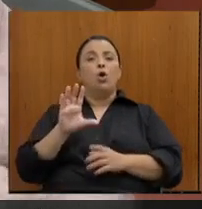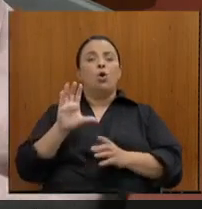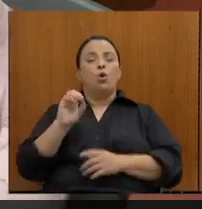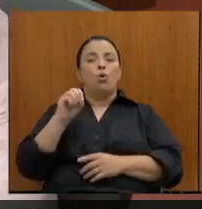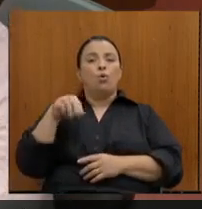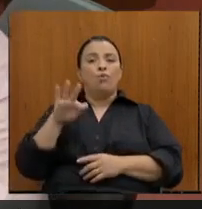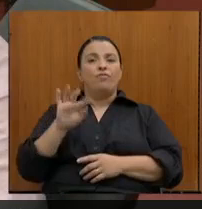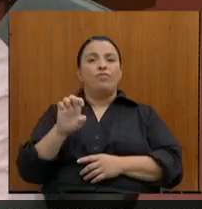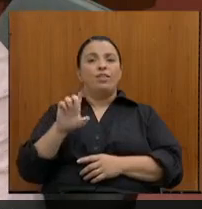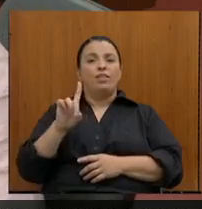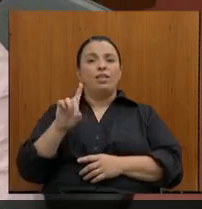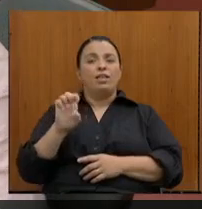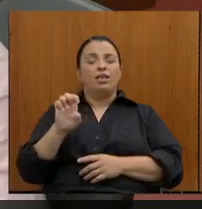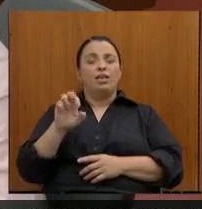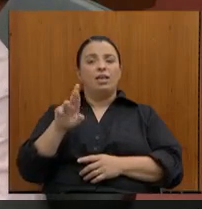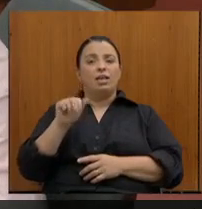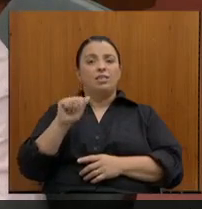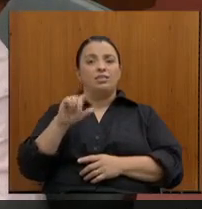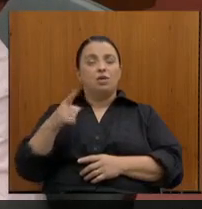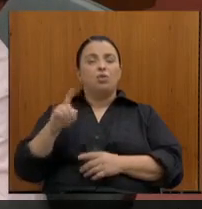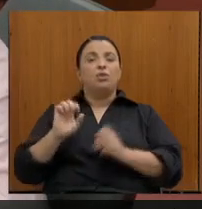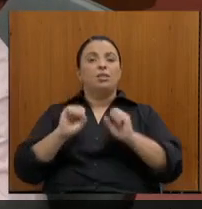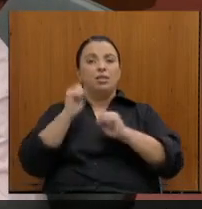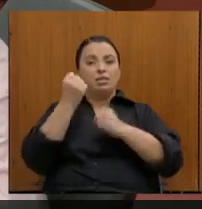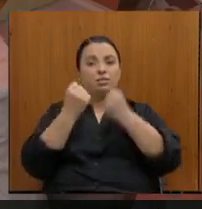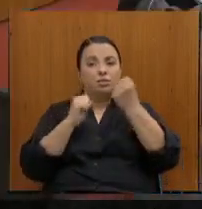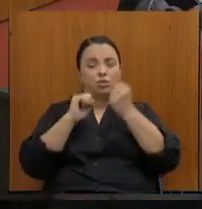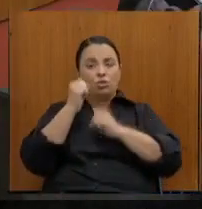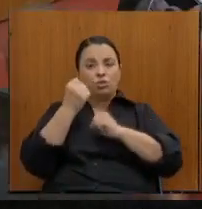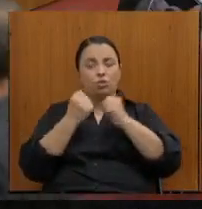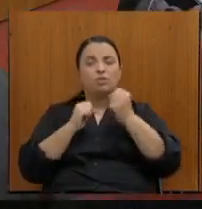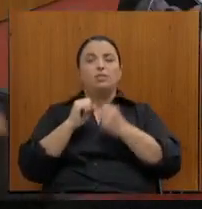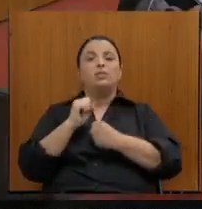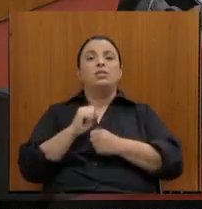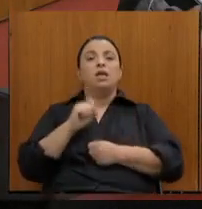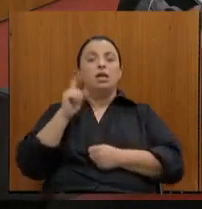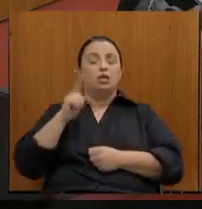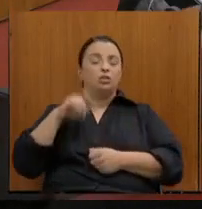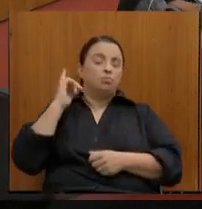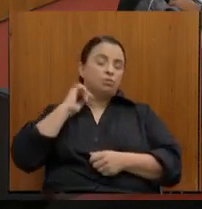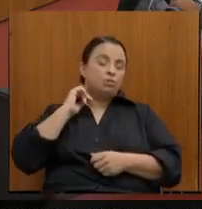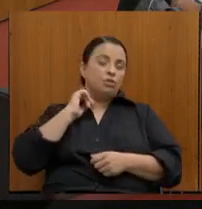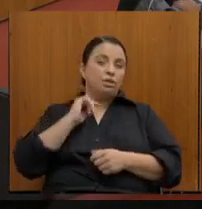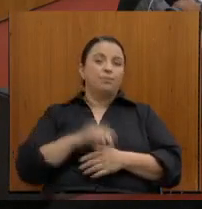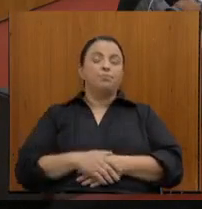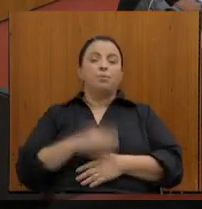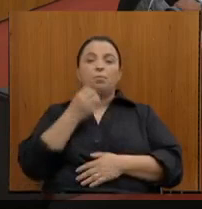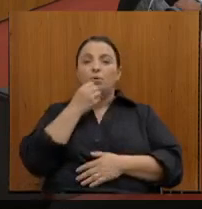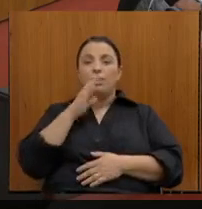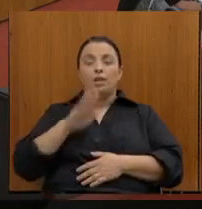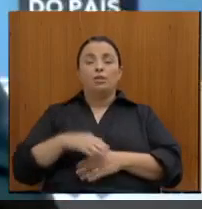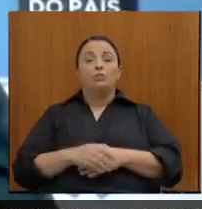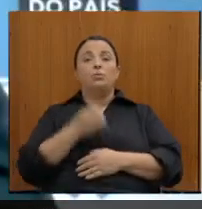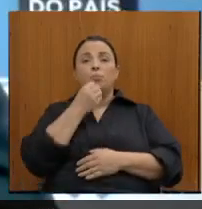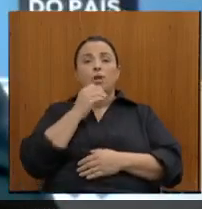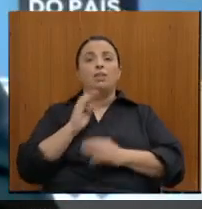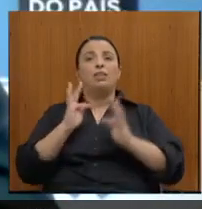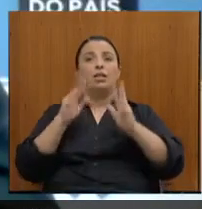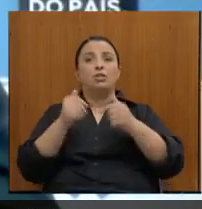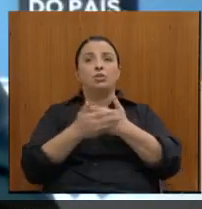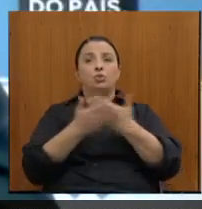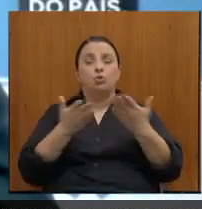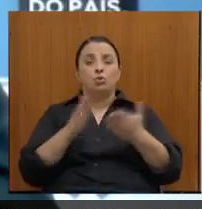Flávio Oi boa tarde a todos gostaria de cumprimentar o presidente da Comissão extraordinária